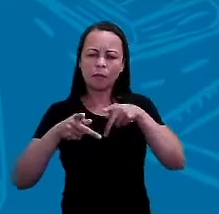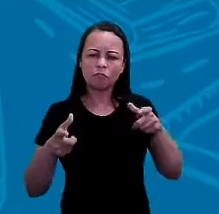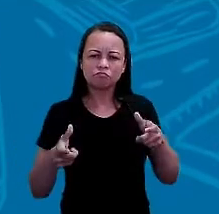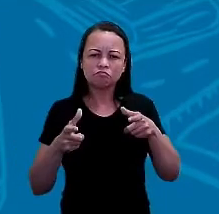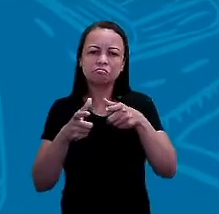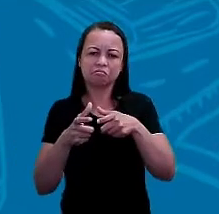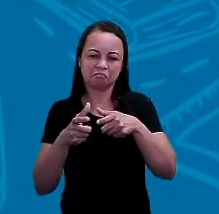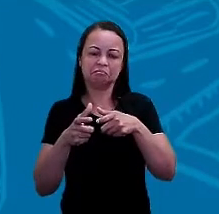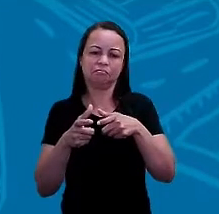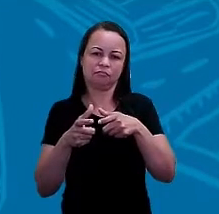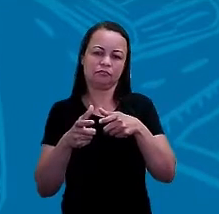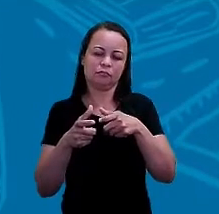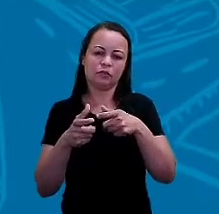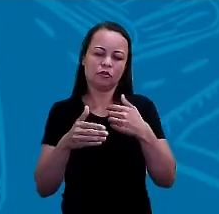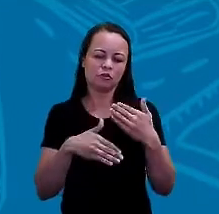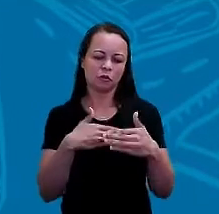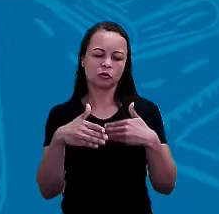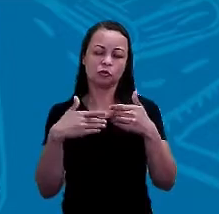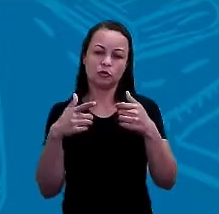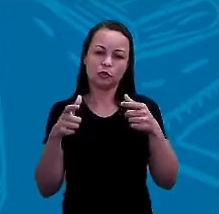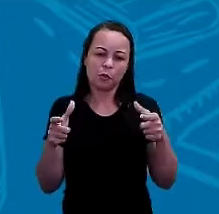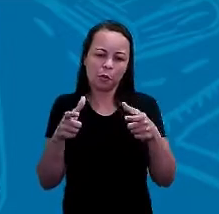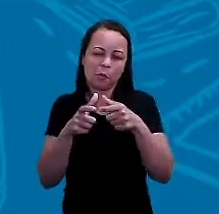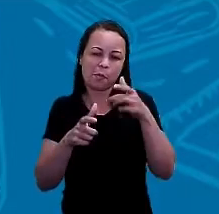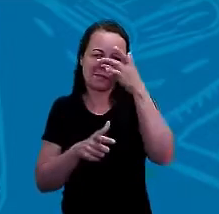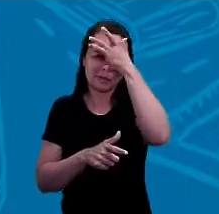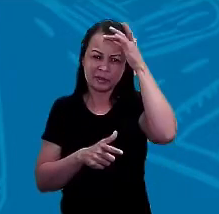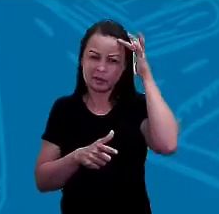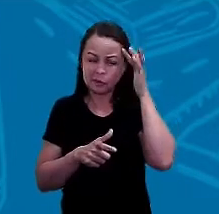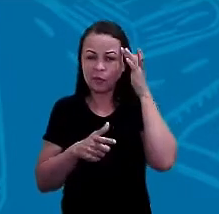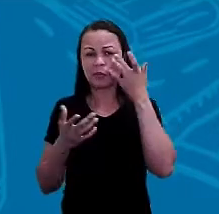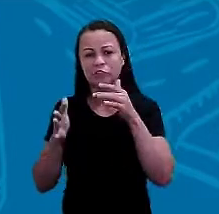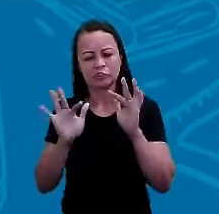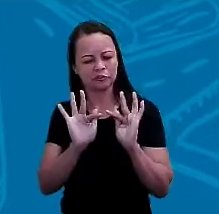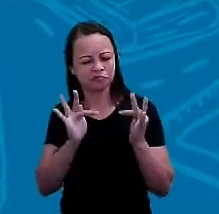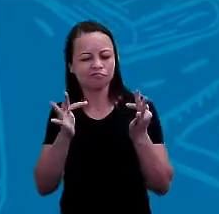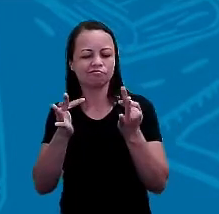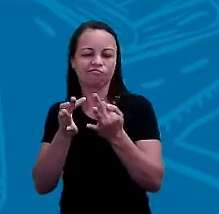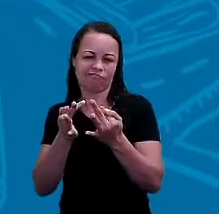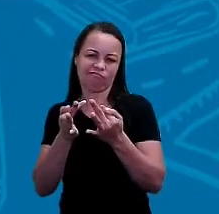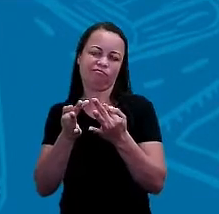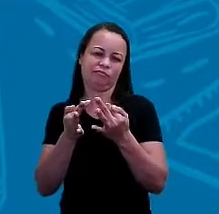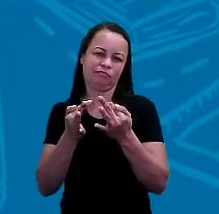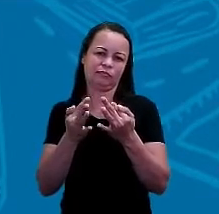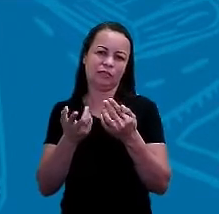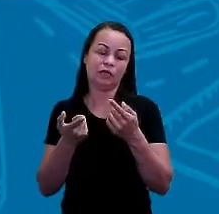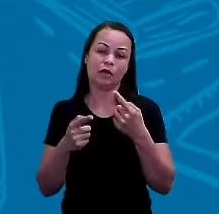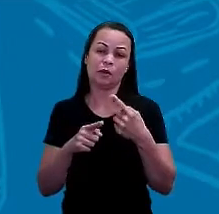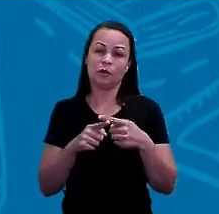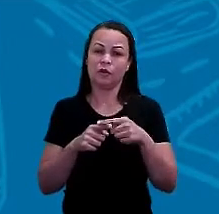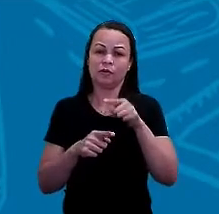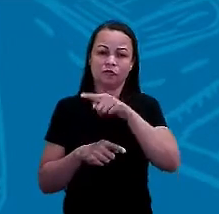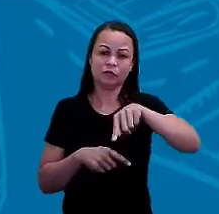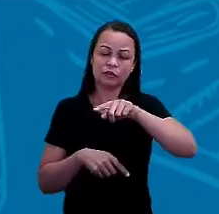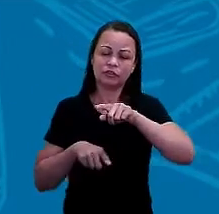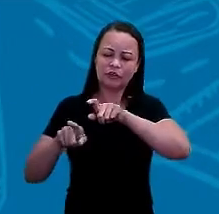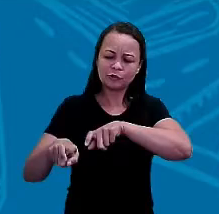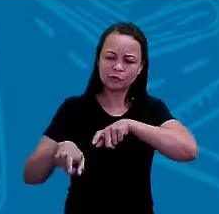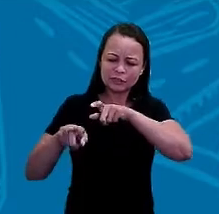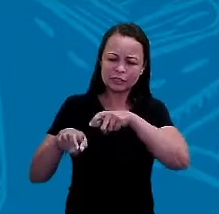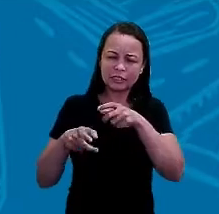pequenos, polos constituídos com poucas pessoas, que geralmente são famílias, Porque, olha, quando você chega no engenho, quando você vai